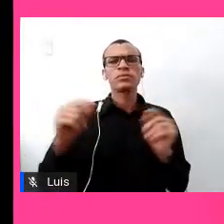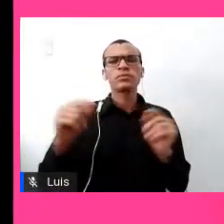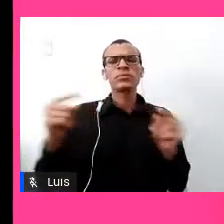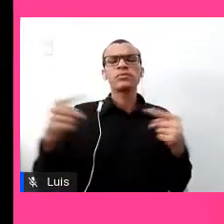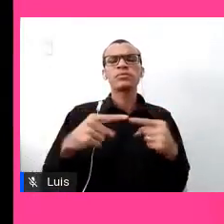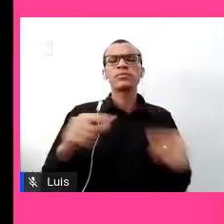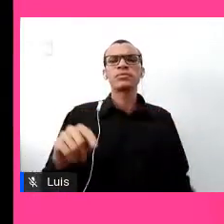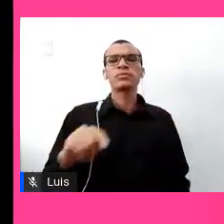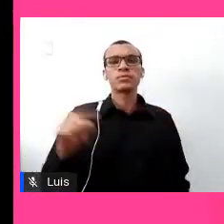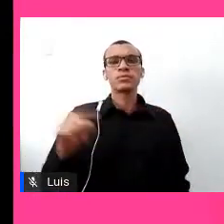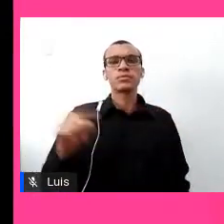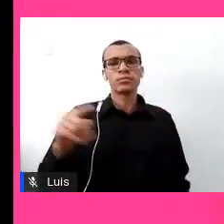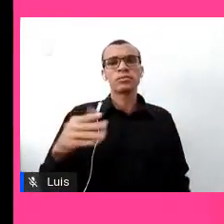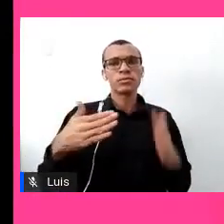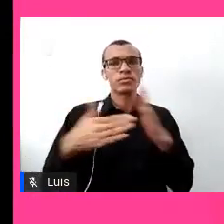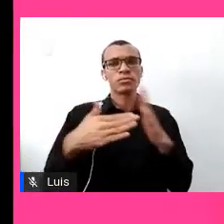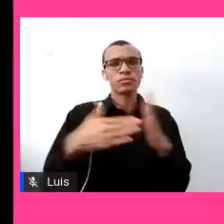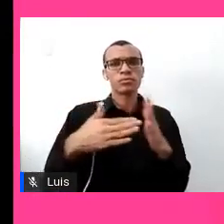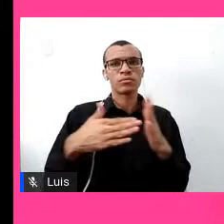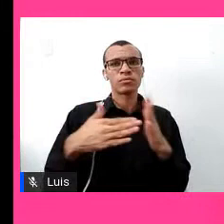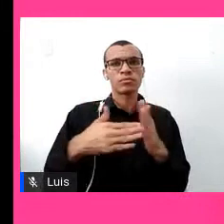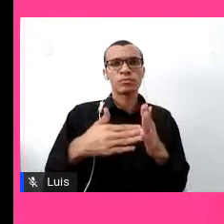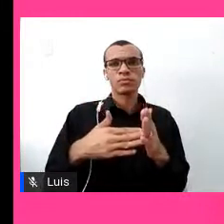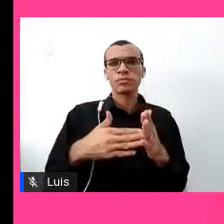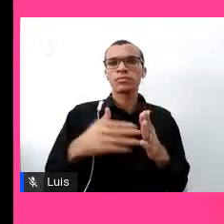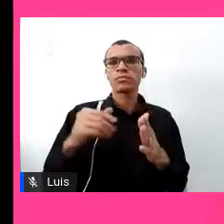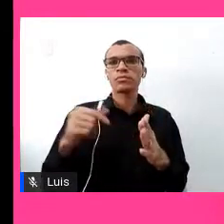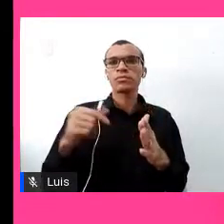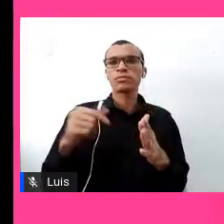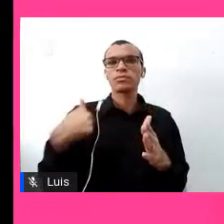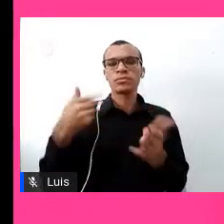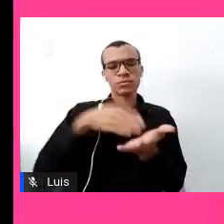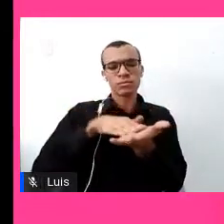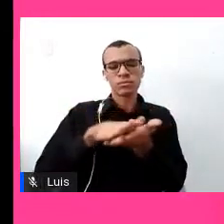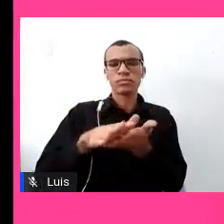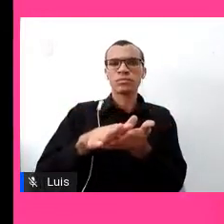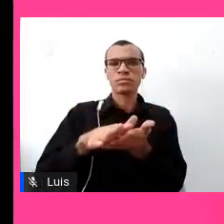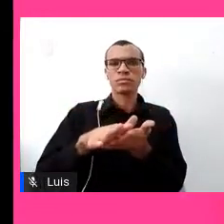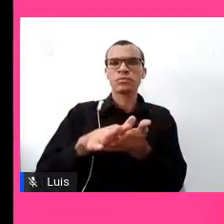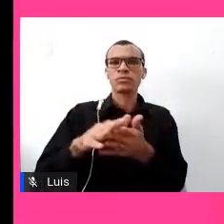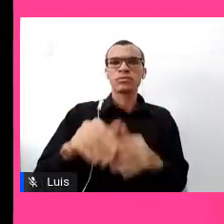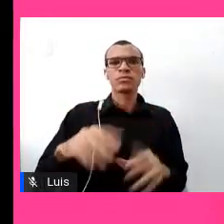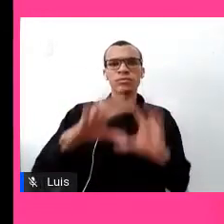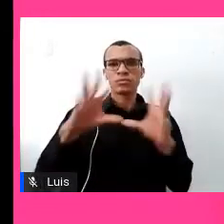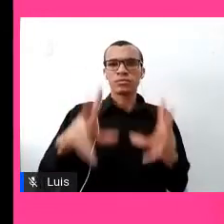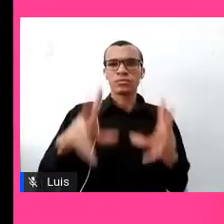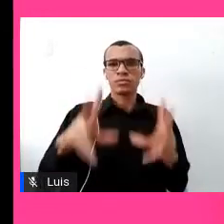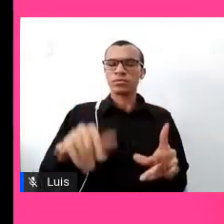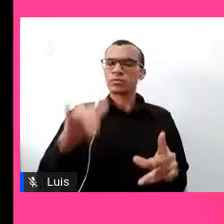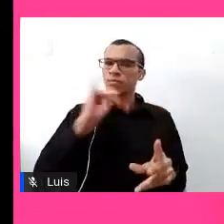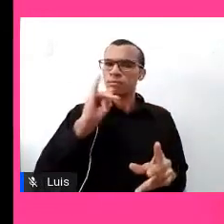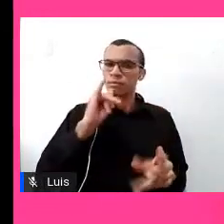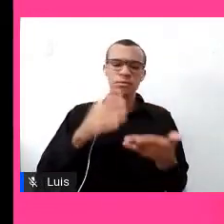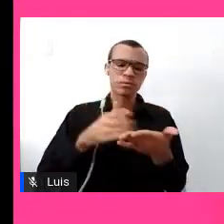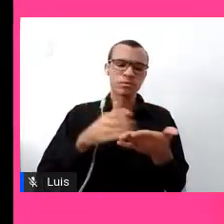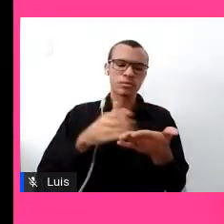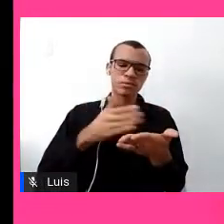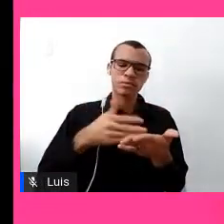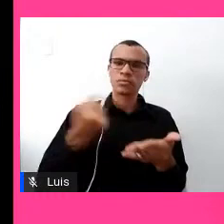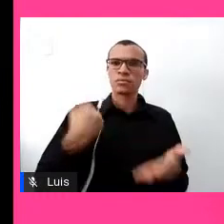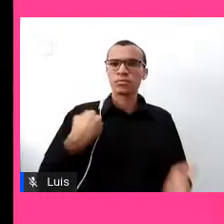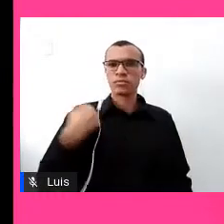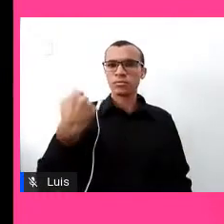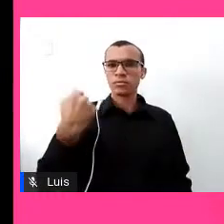É o limite da área de impressão do objeto. Por exemplo, eu estou na página número 1, e